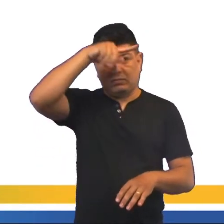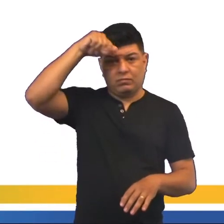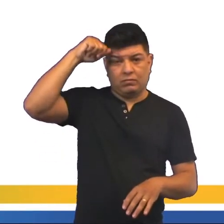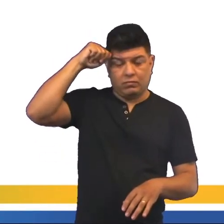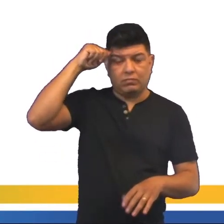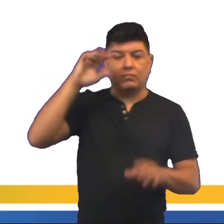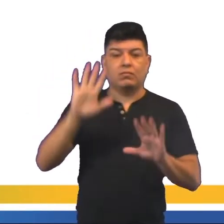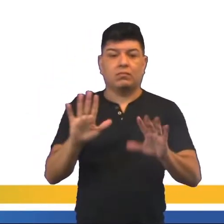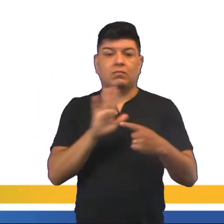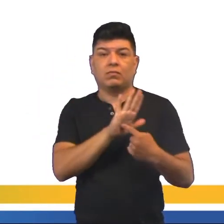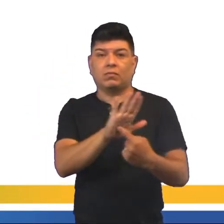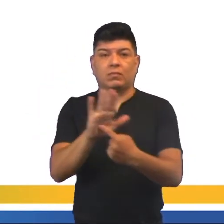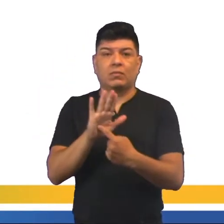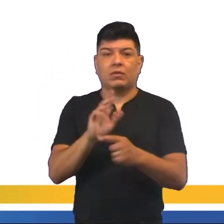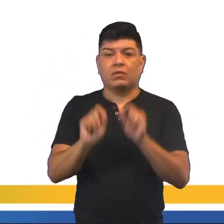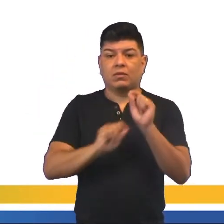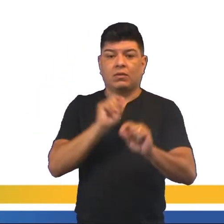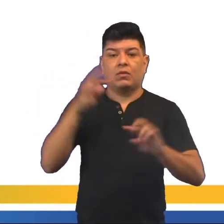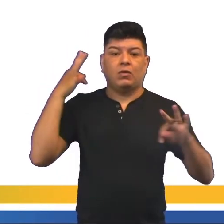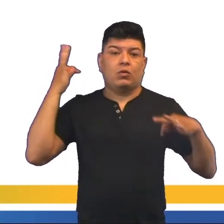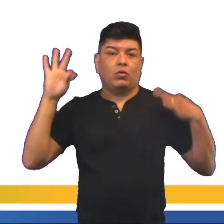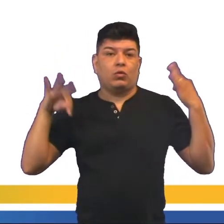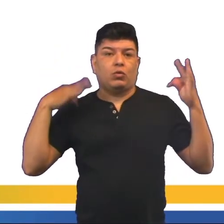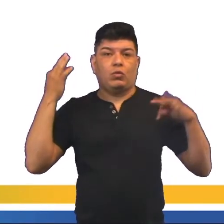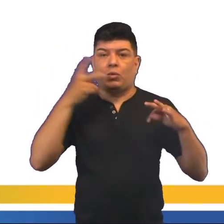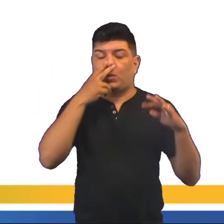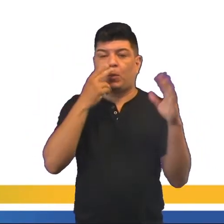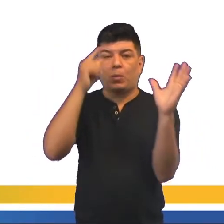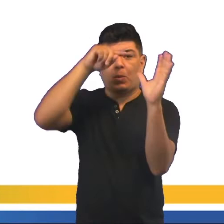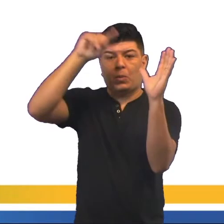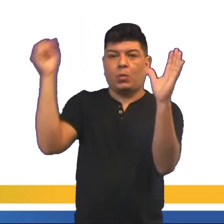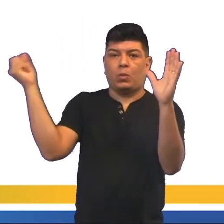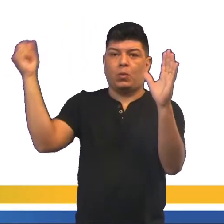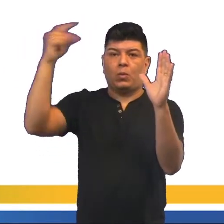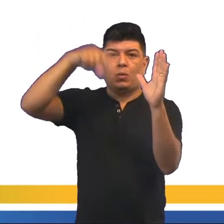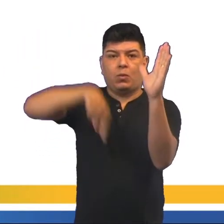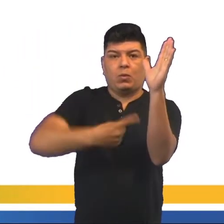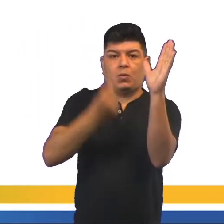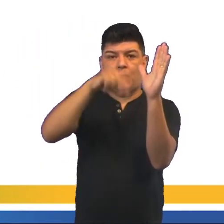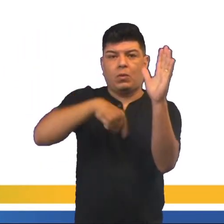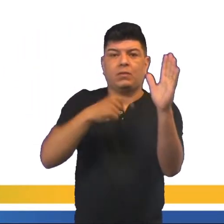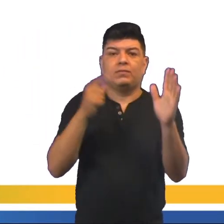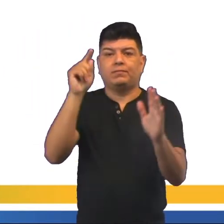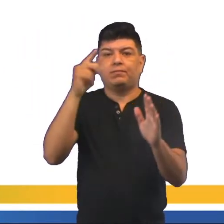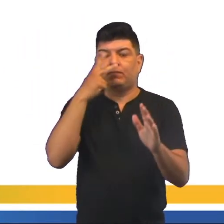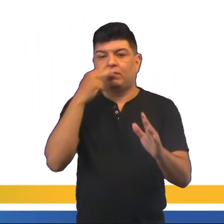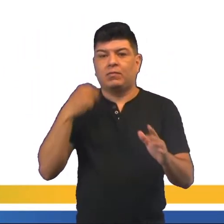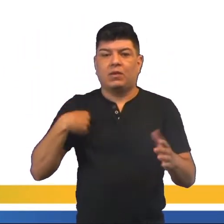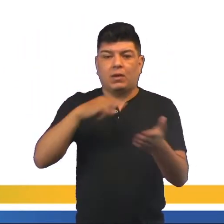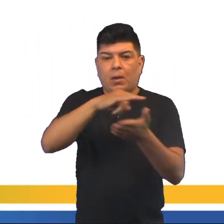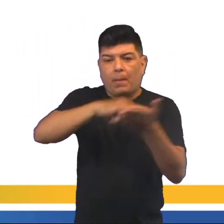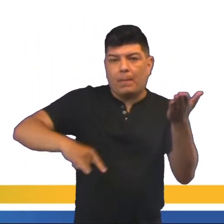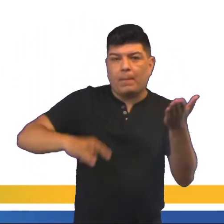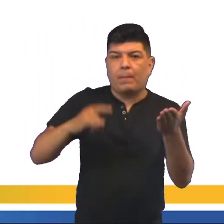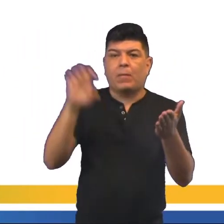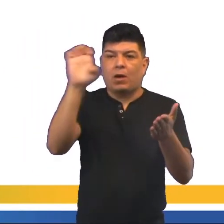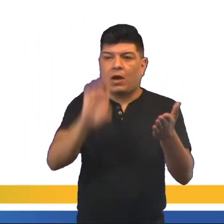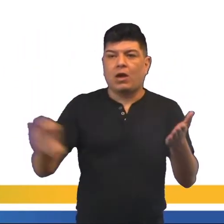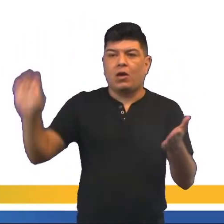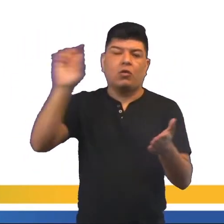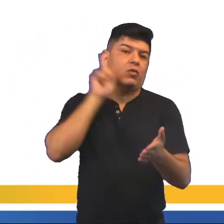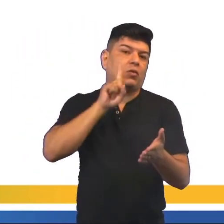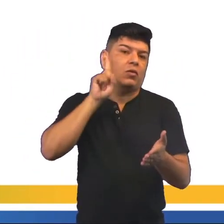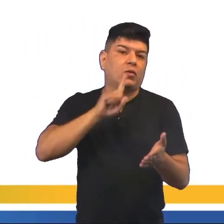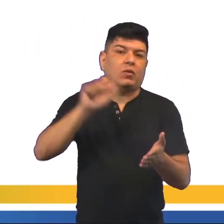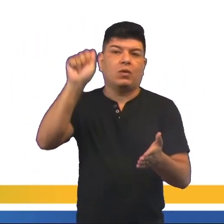Amazonas. Destaca-se o chamado turismo ecológico, onde as pessoas fazem pacote de viagem, vêm da Europa, dos Estados Unidos,